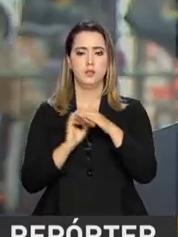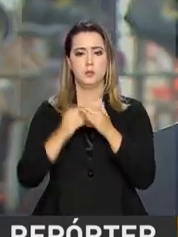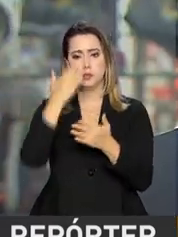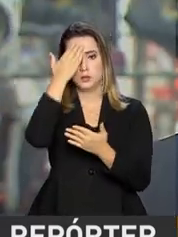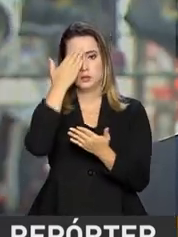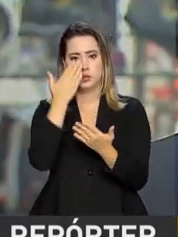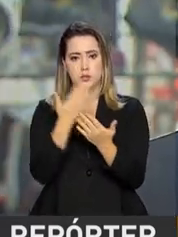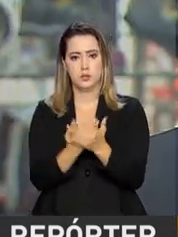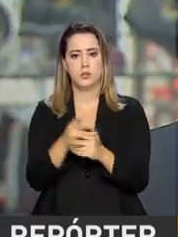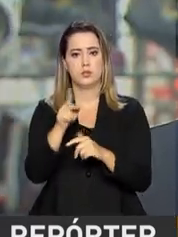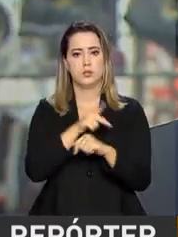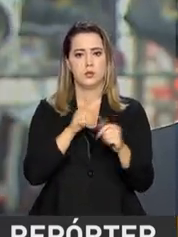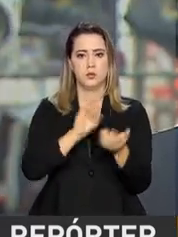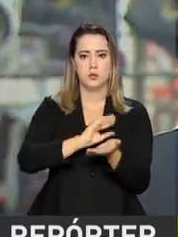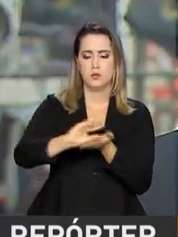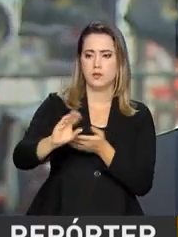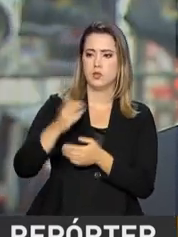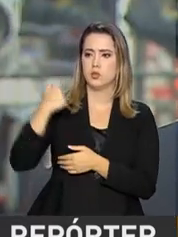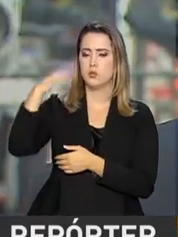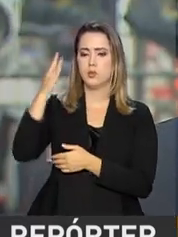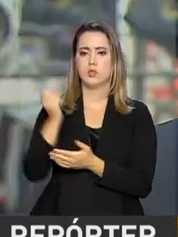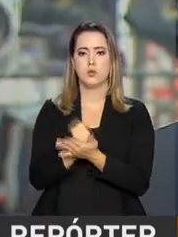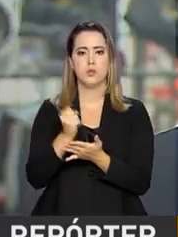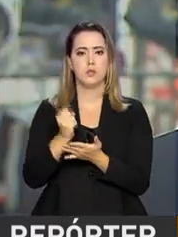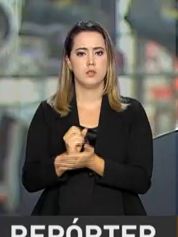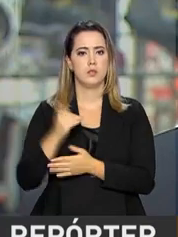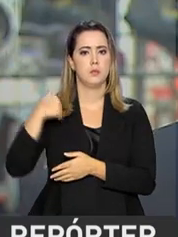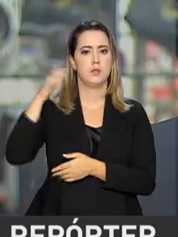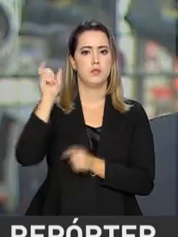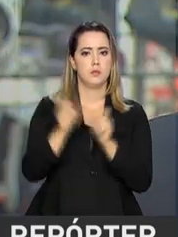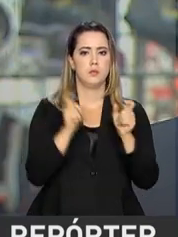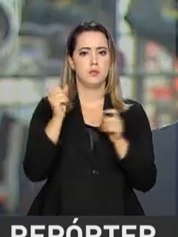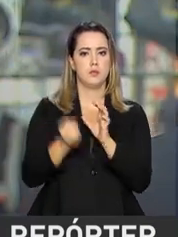país e vão investir mais. Vai contratar mais gente, vai gerar mais